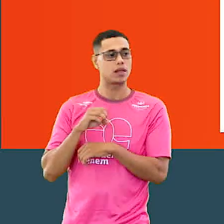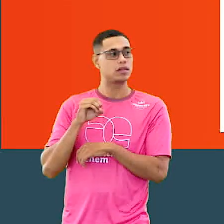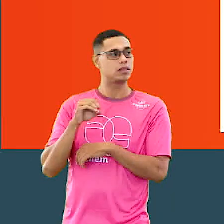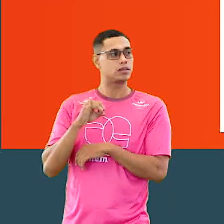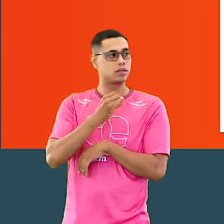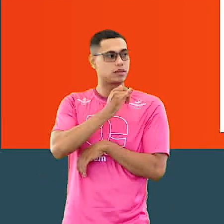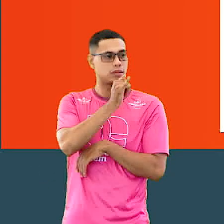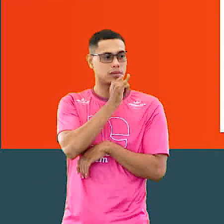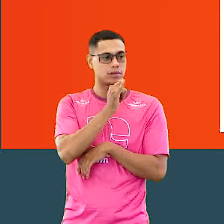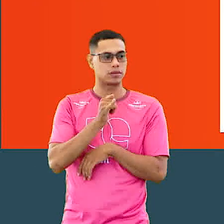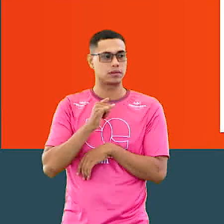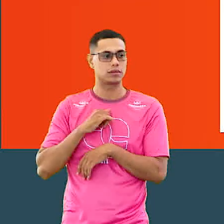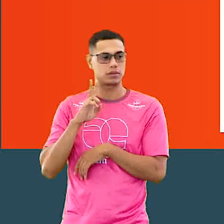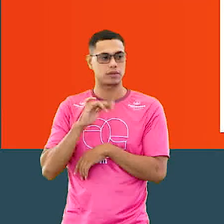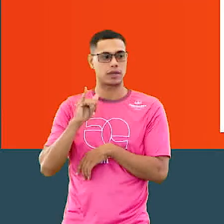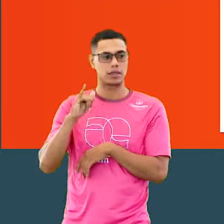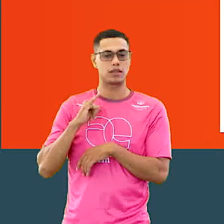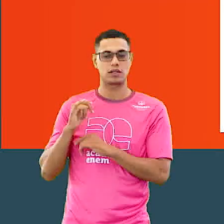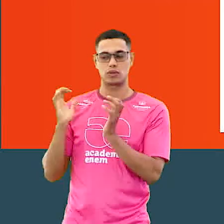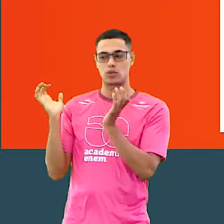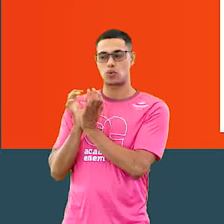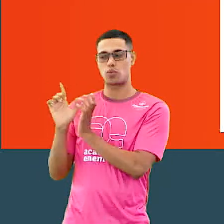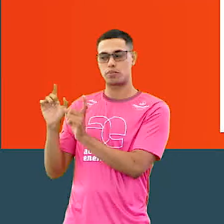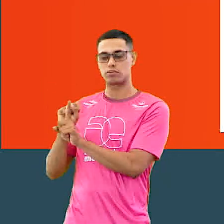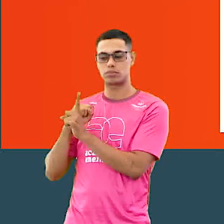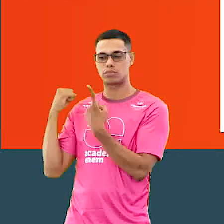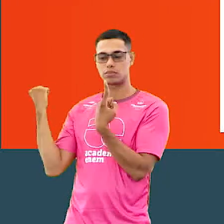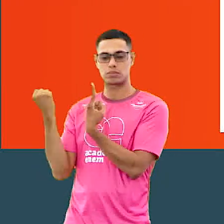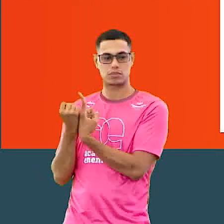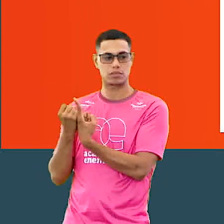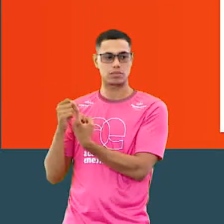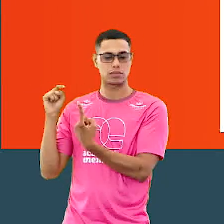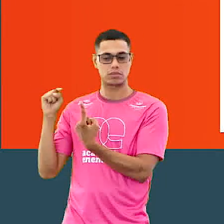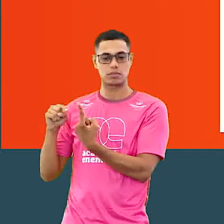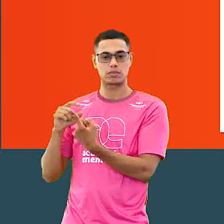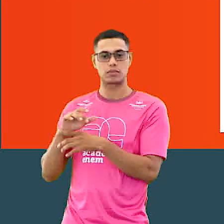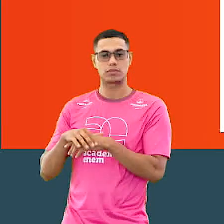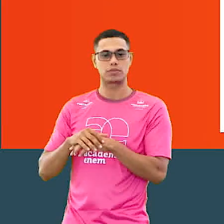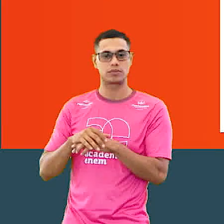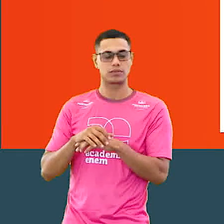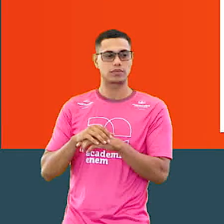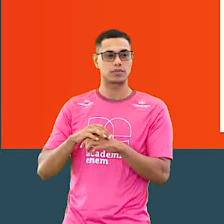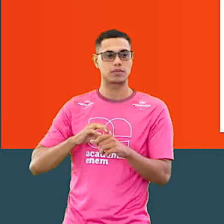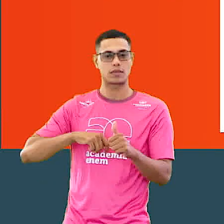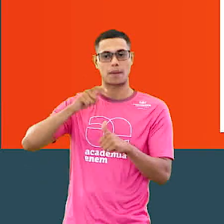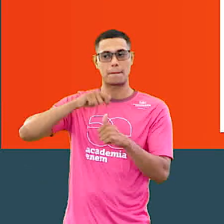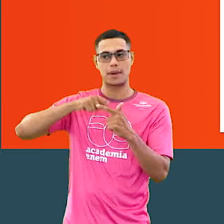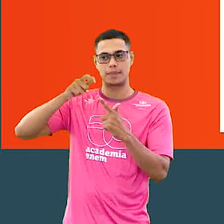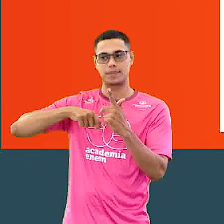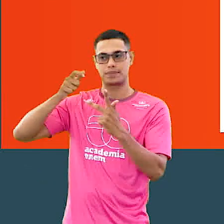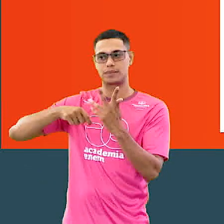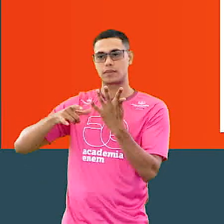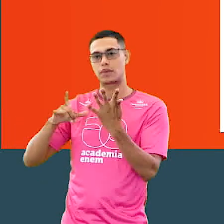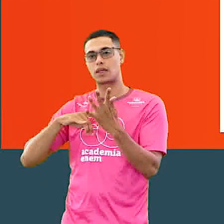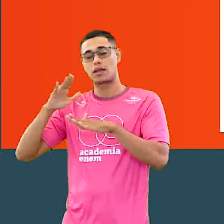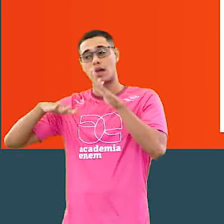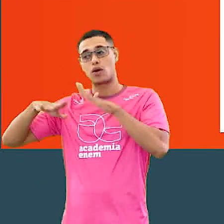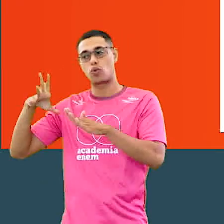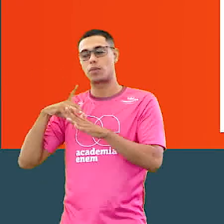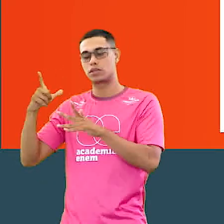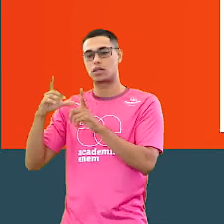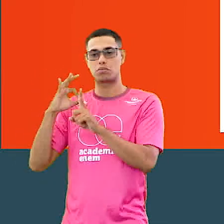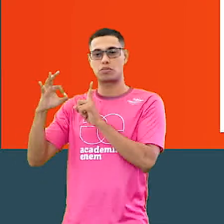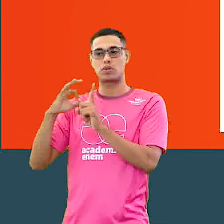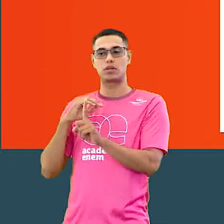for desse grupo do fiéis social, tá? Do fiéis social, você tem algumas isenções,